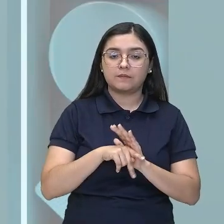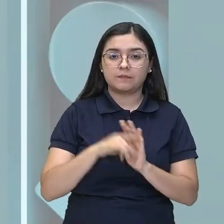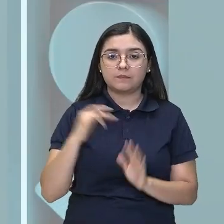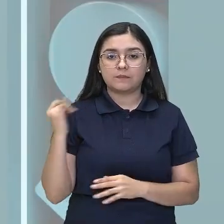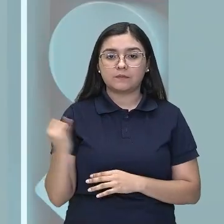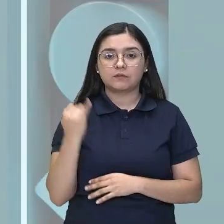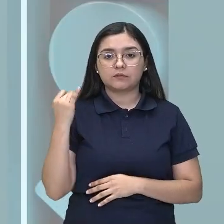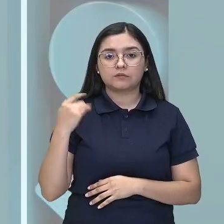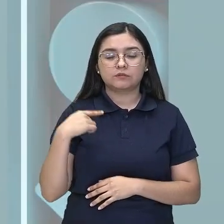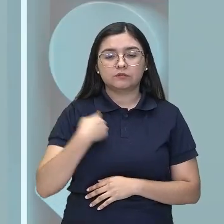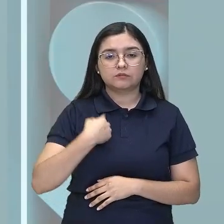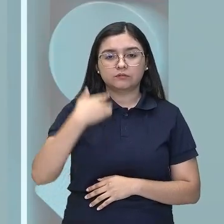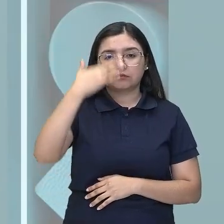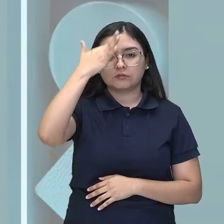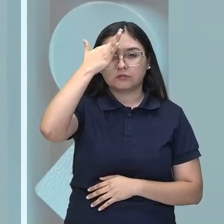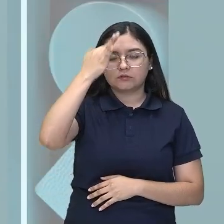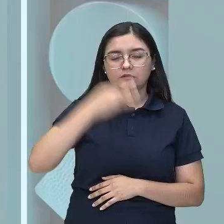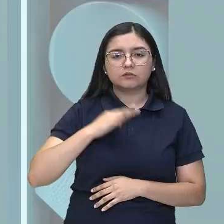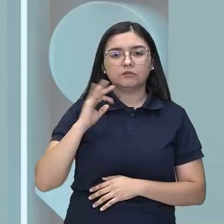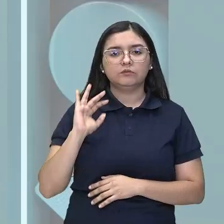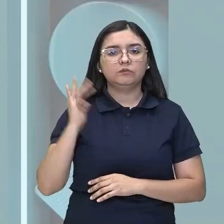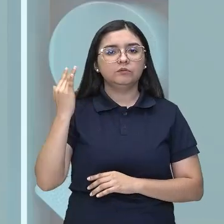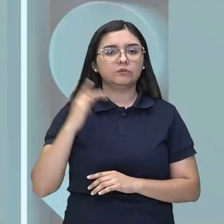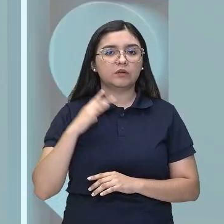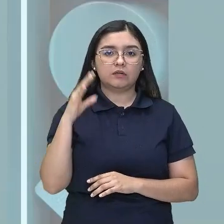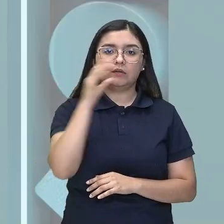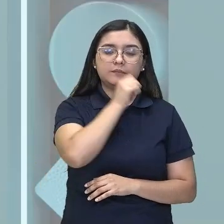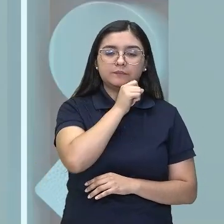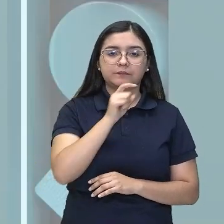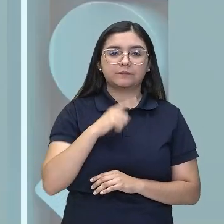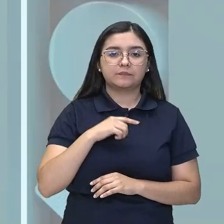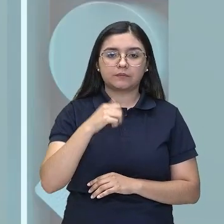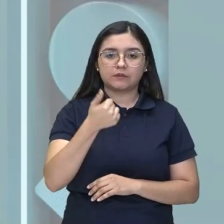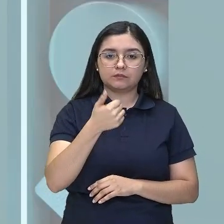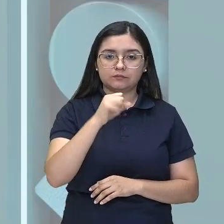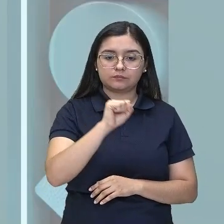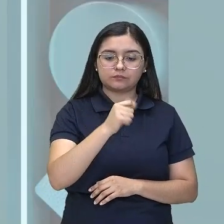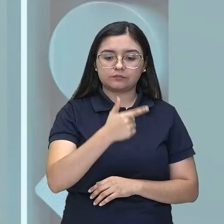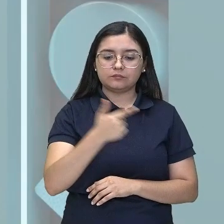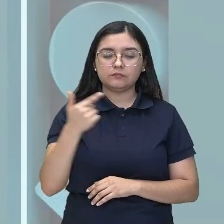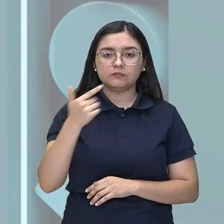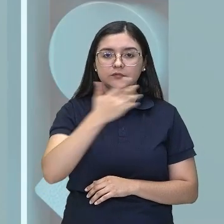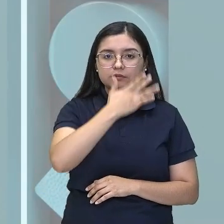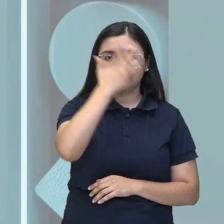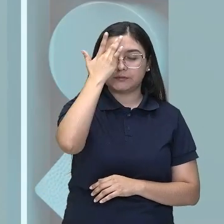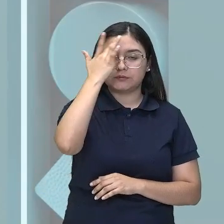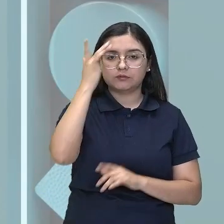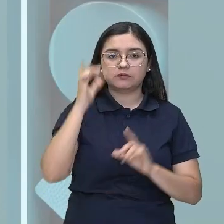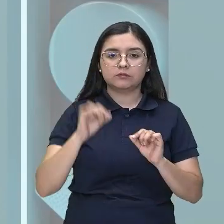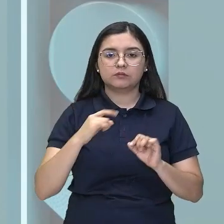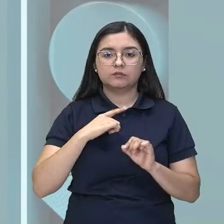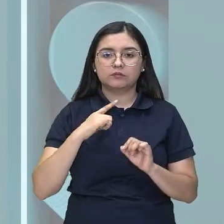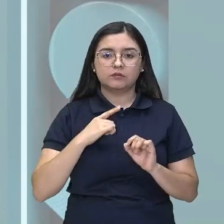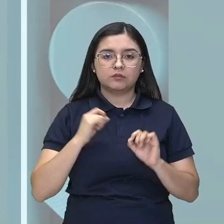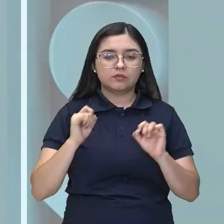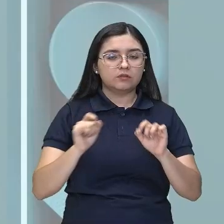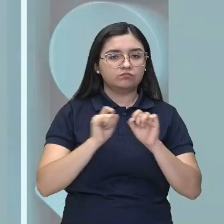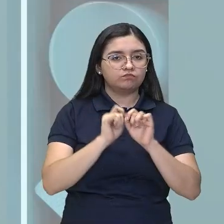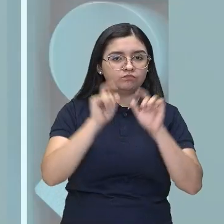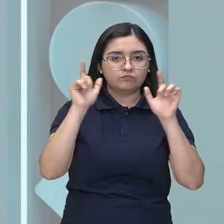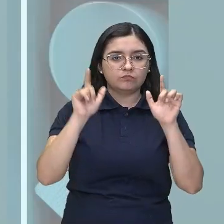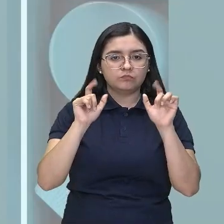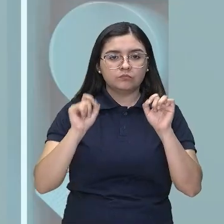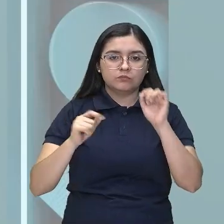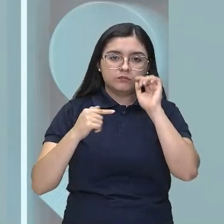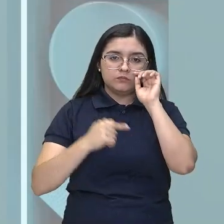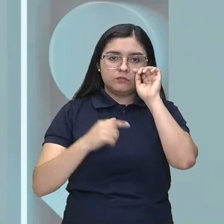gente entender que isso não acontece do dia para a noite. Em 1822, as pessoas não acordam no dia 7 de setembro, ou